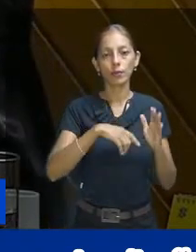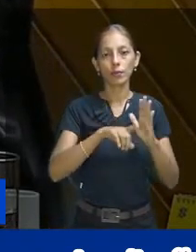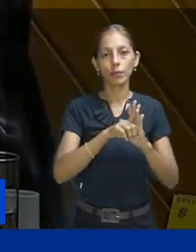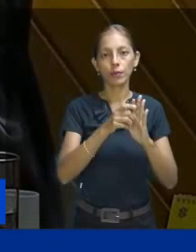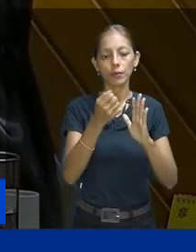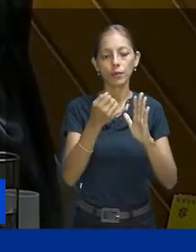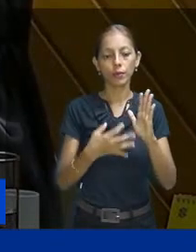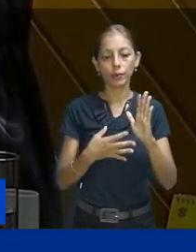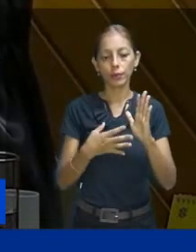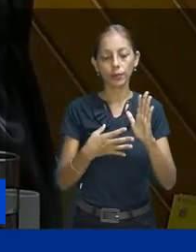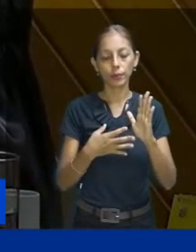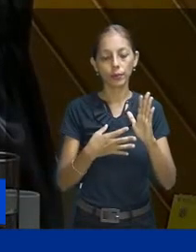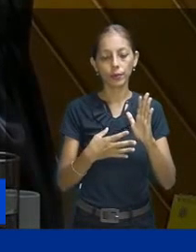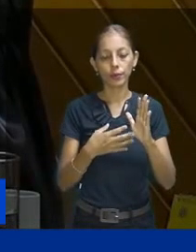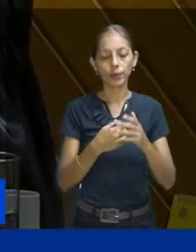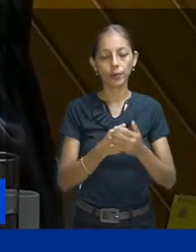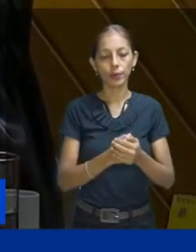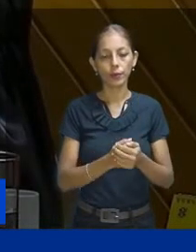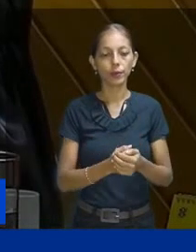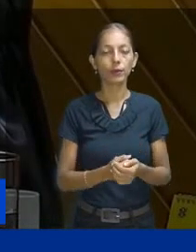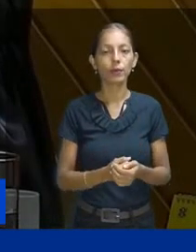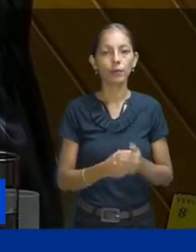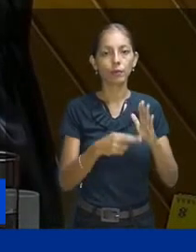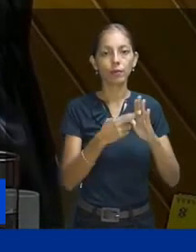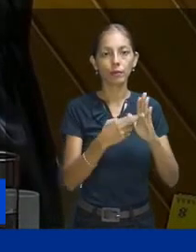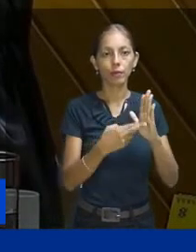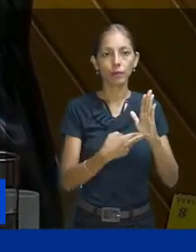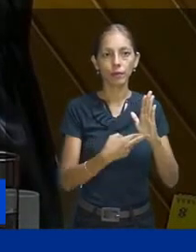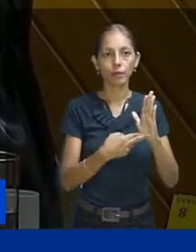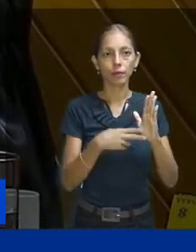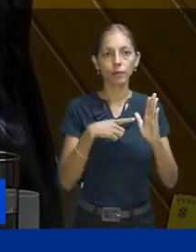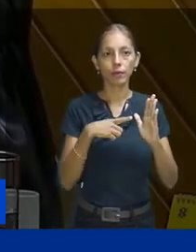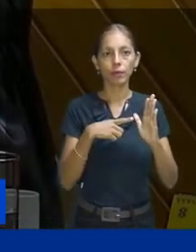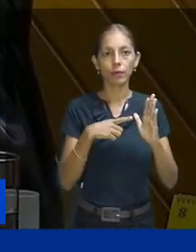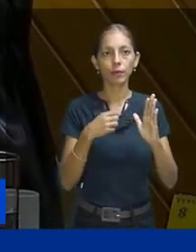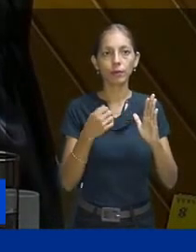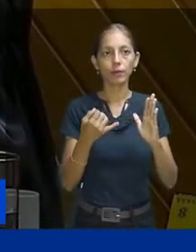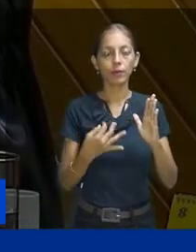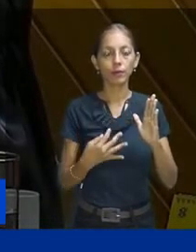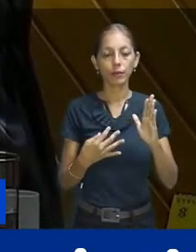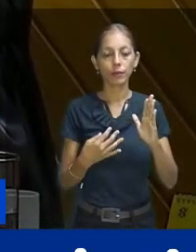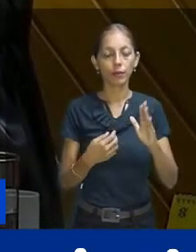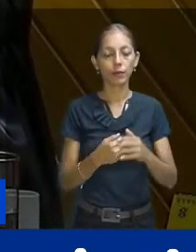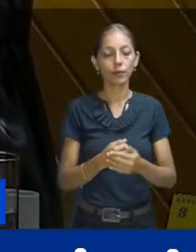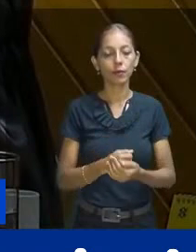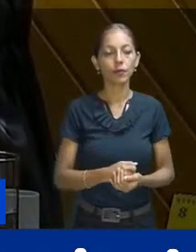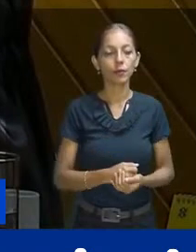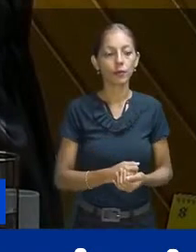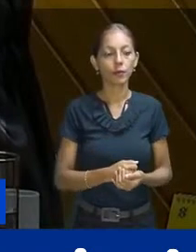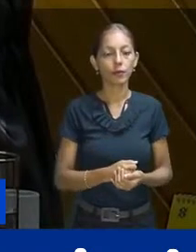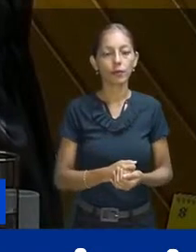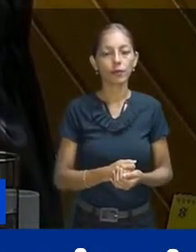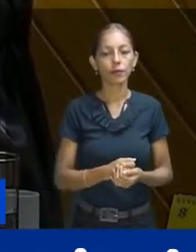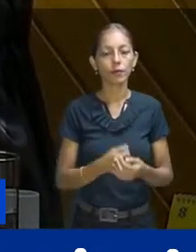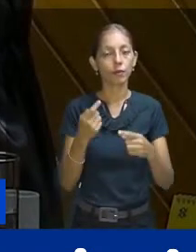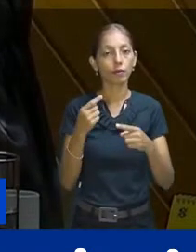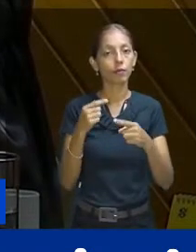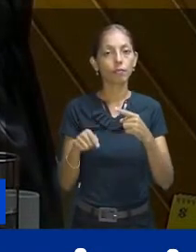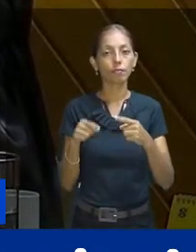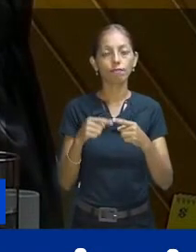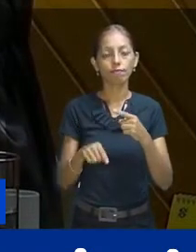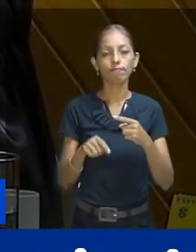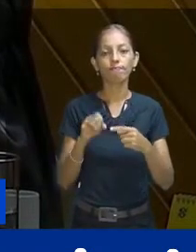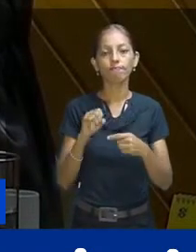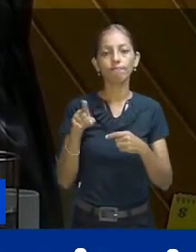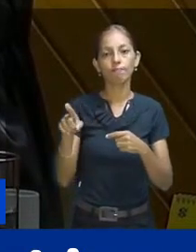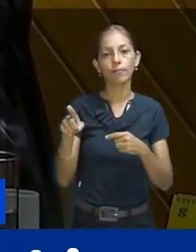dispõe. A norma nos informa que não não se considera fundamentada qualquer decisão judicial que